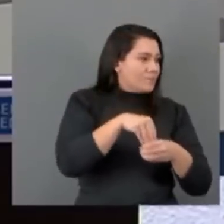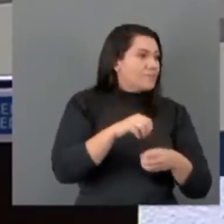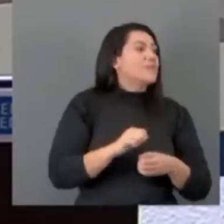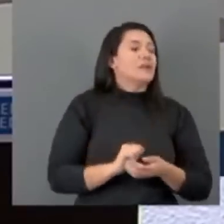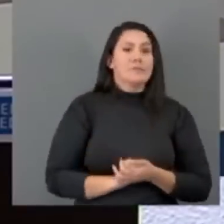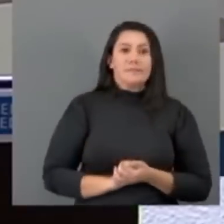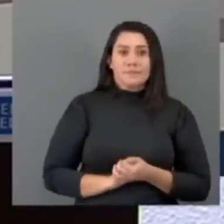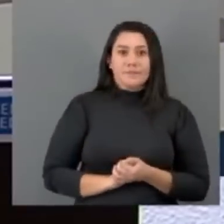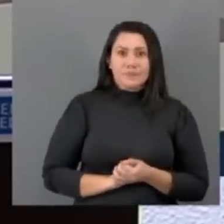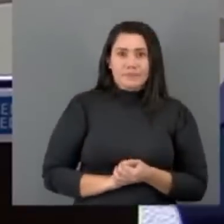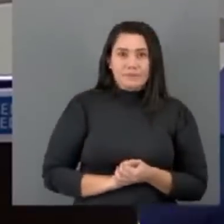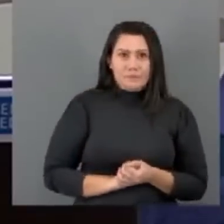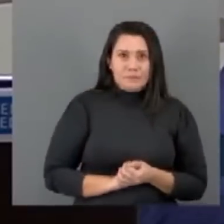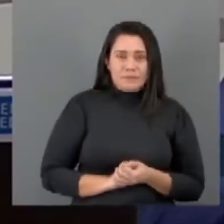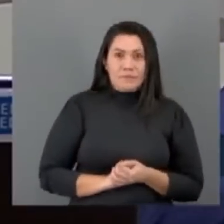eleitorais